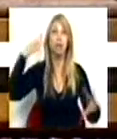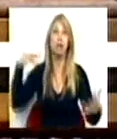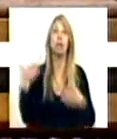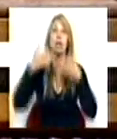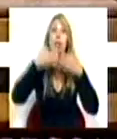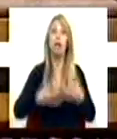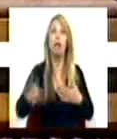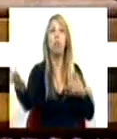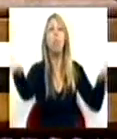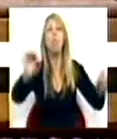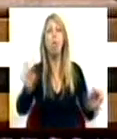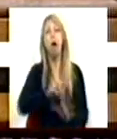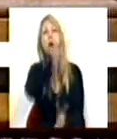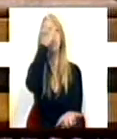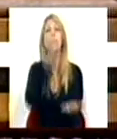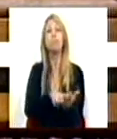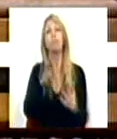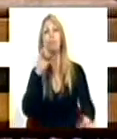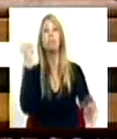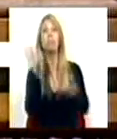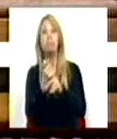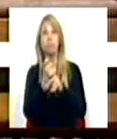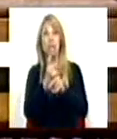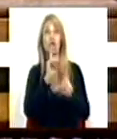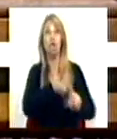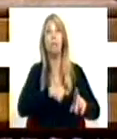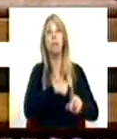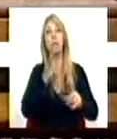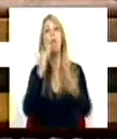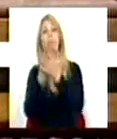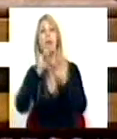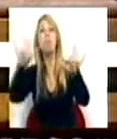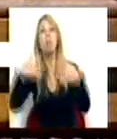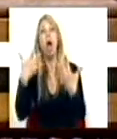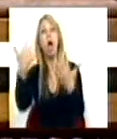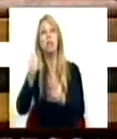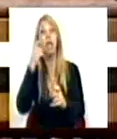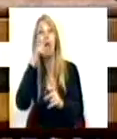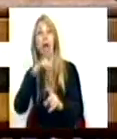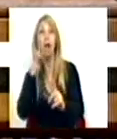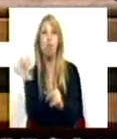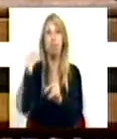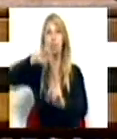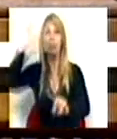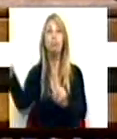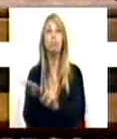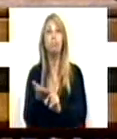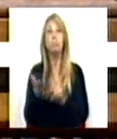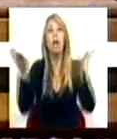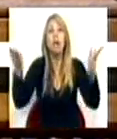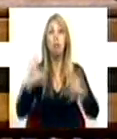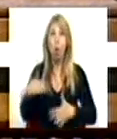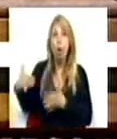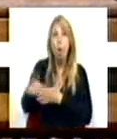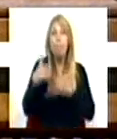que permitissem a punição dos infratores. Portanto, a celeridade de processos com princípio, meio e fim